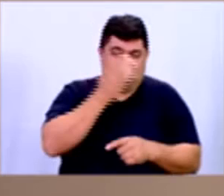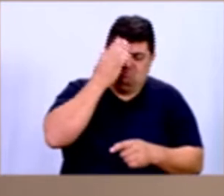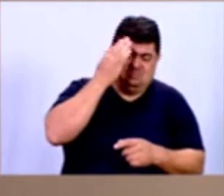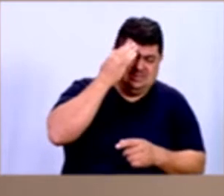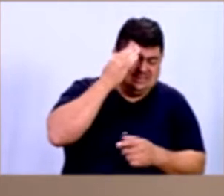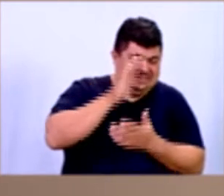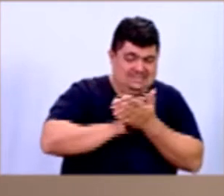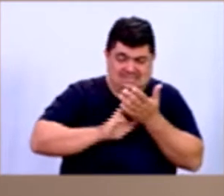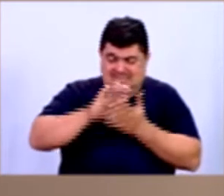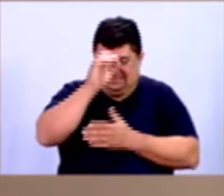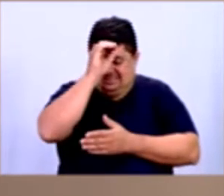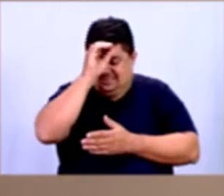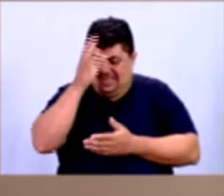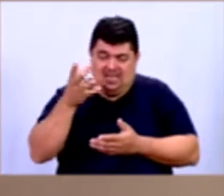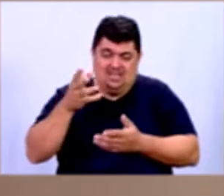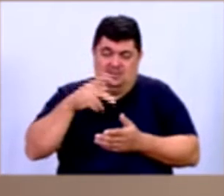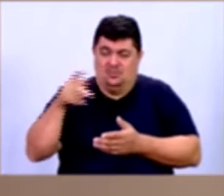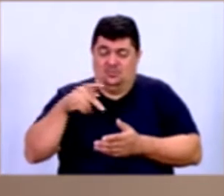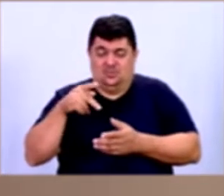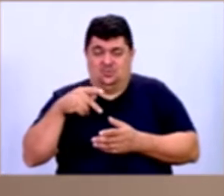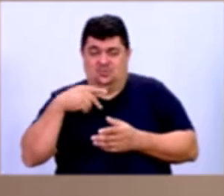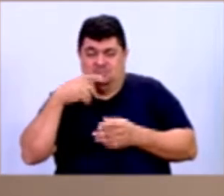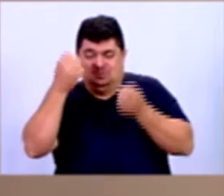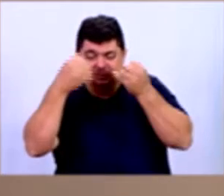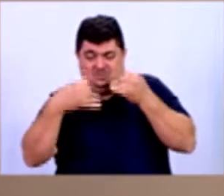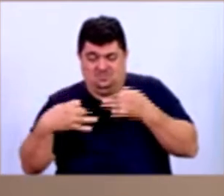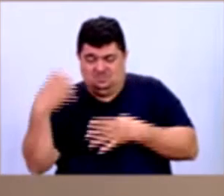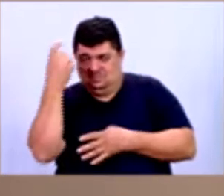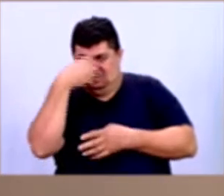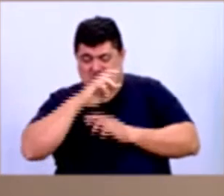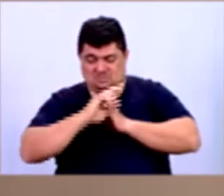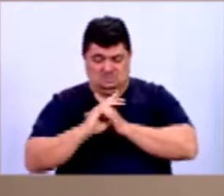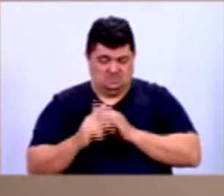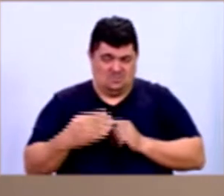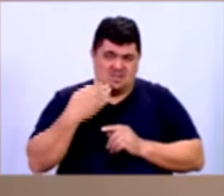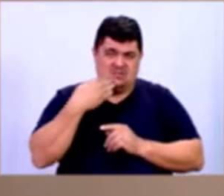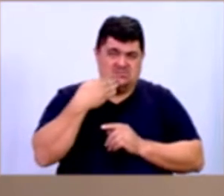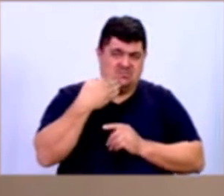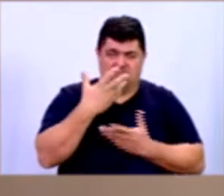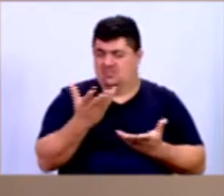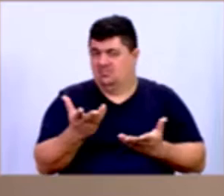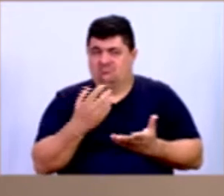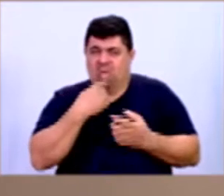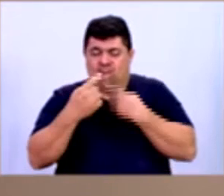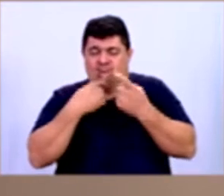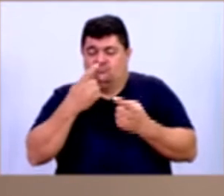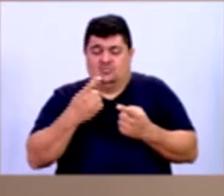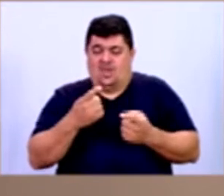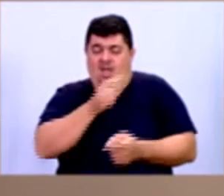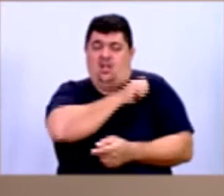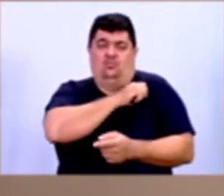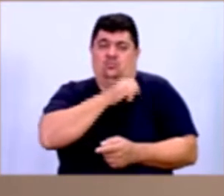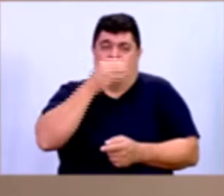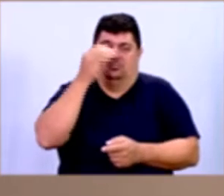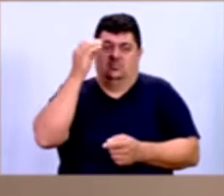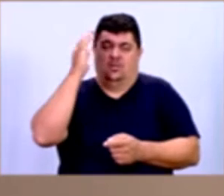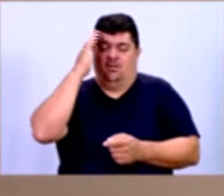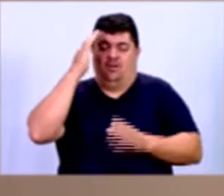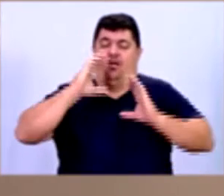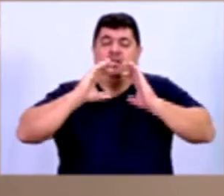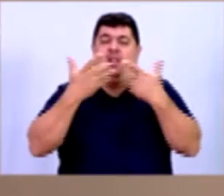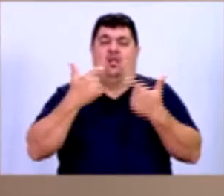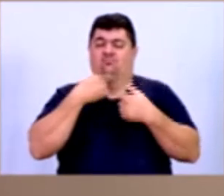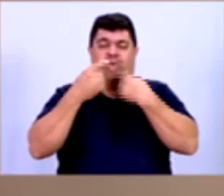ali uma negação, não acontecendo da forma que deveria acontecer, não alcançando o objetivo